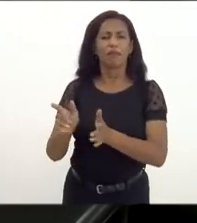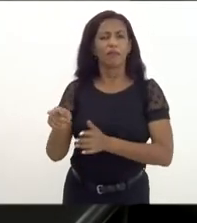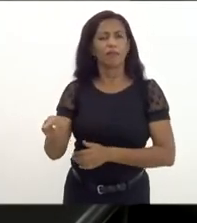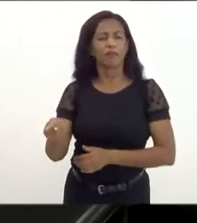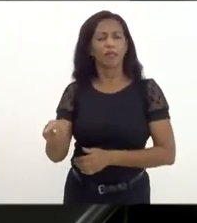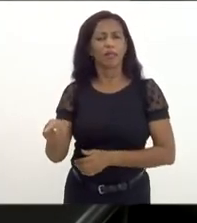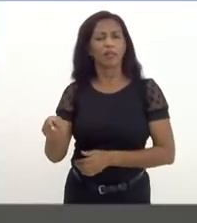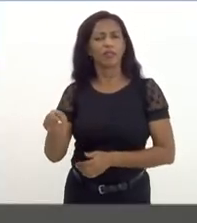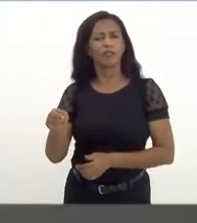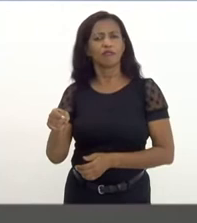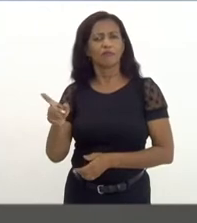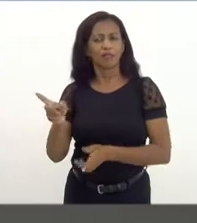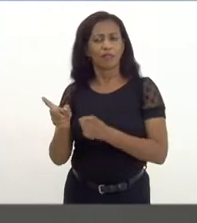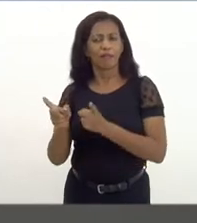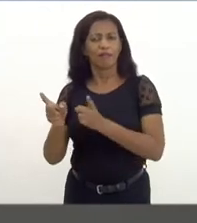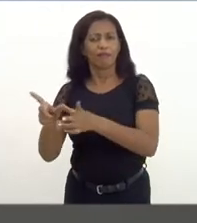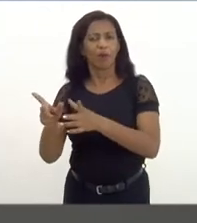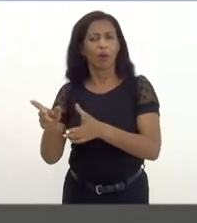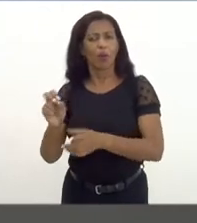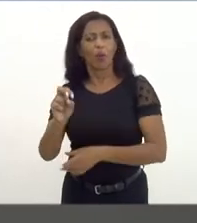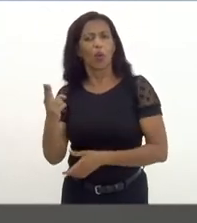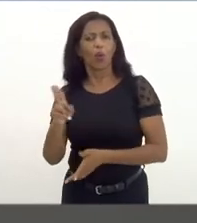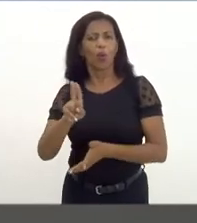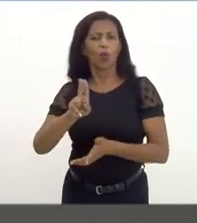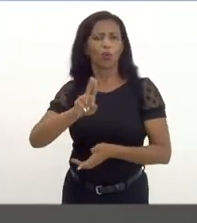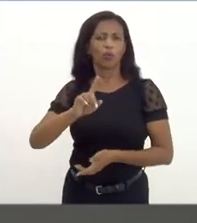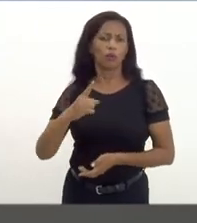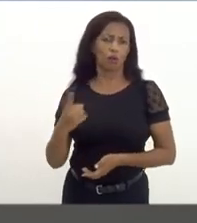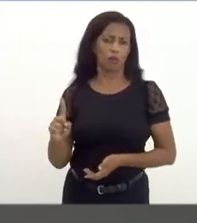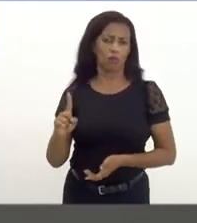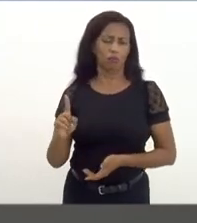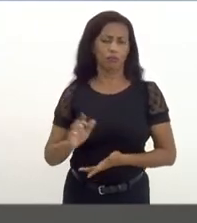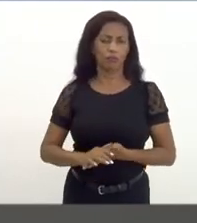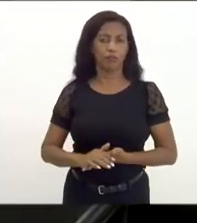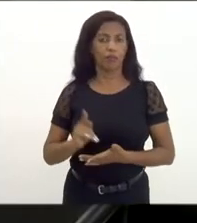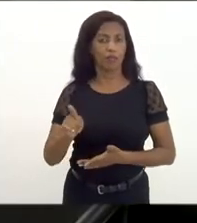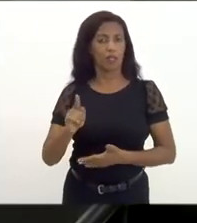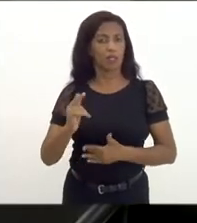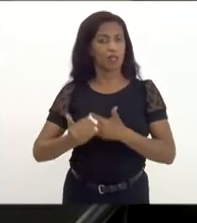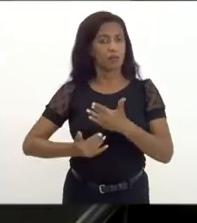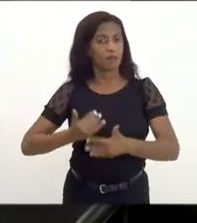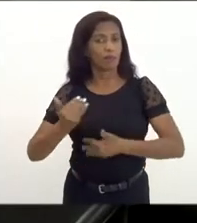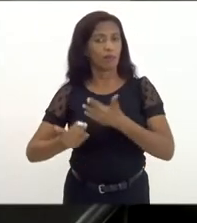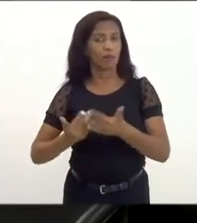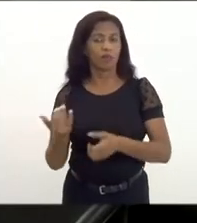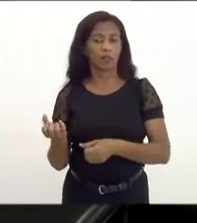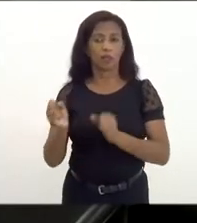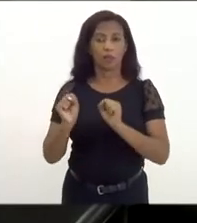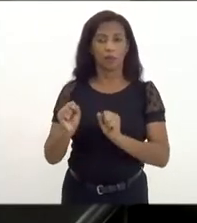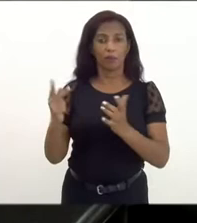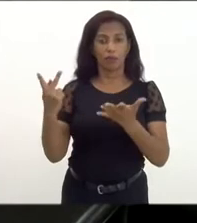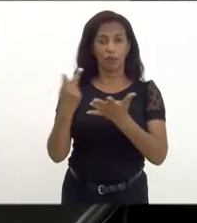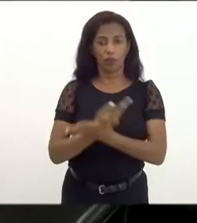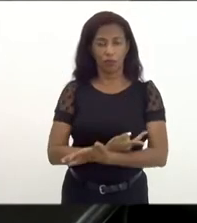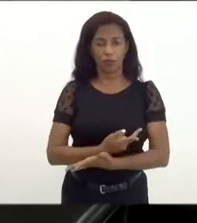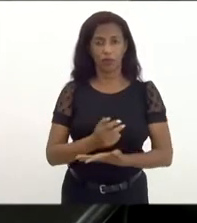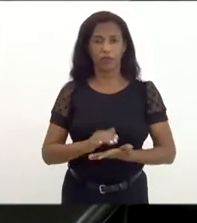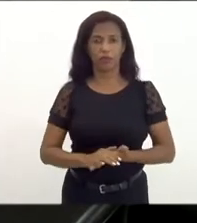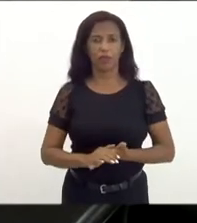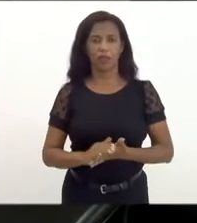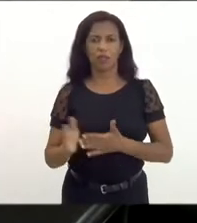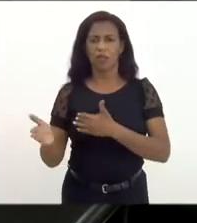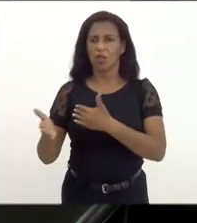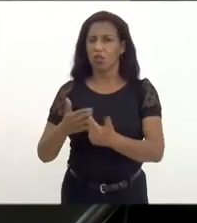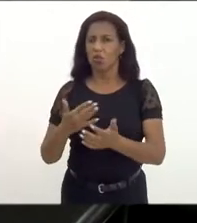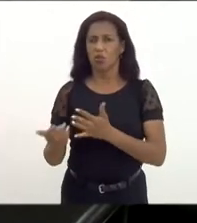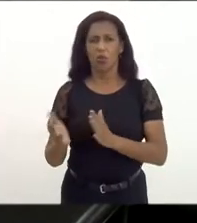dessa liquidação ou não é esse processo ele pode acontecer em